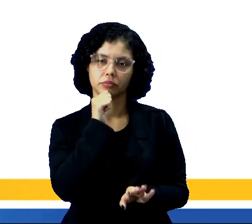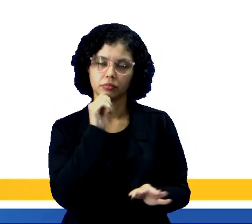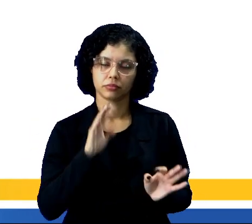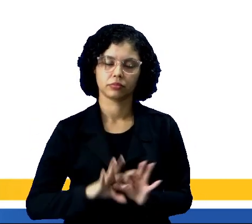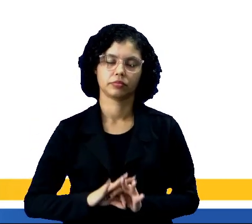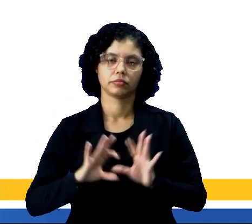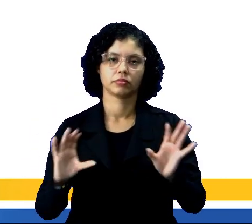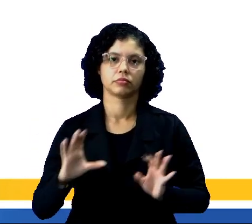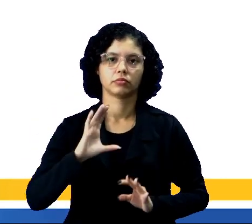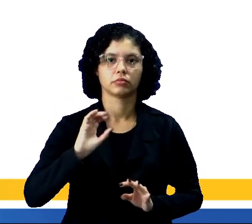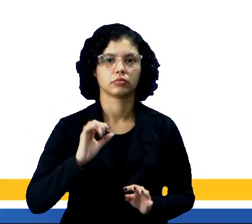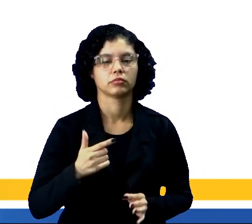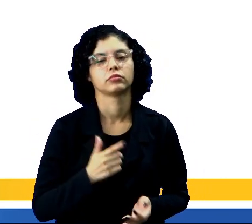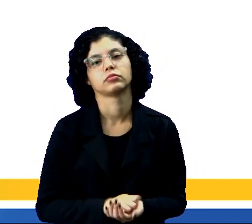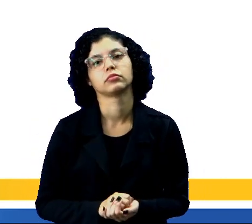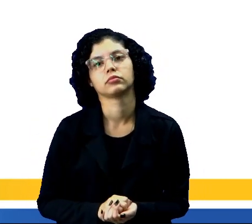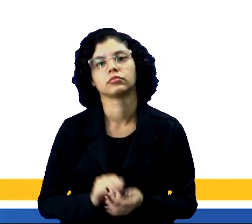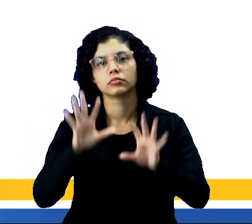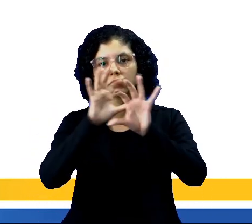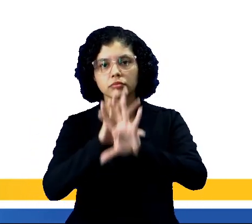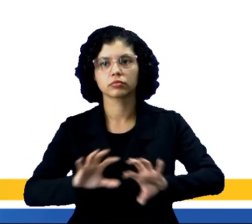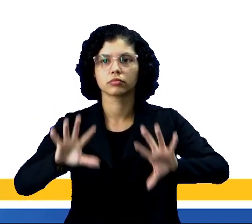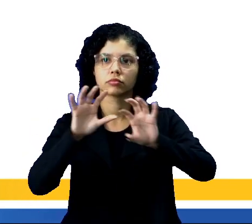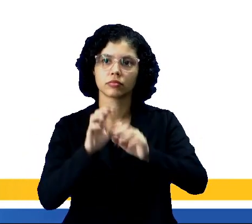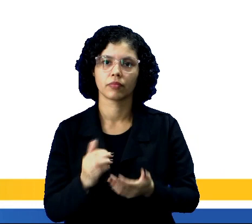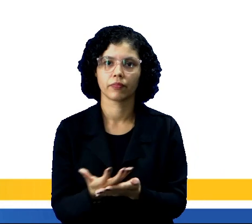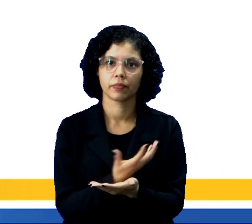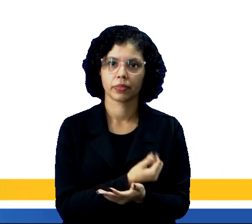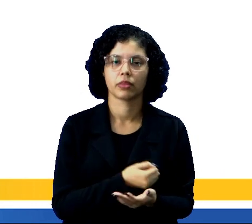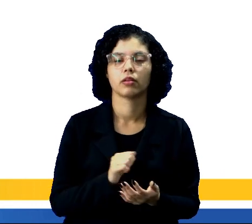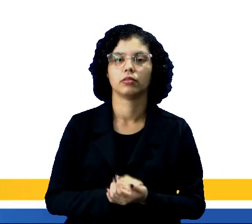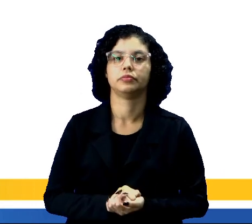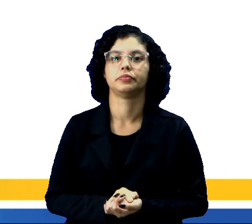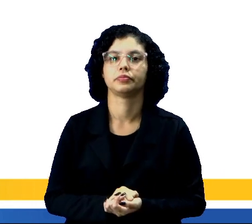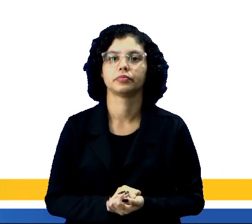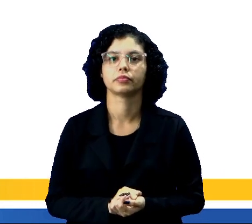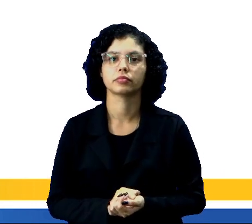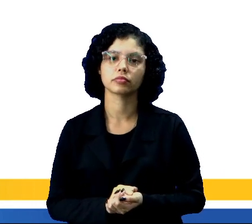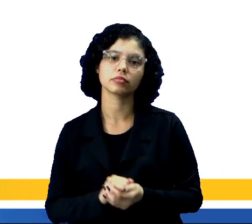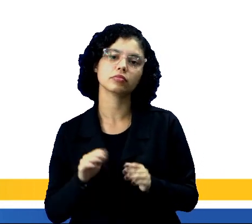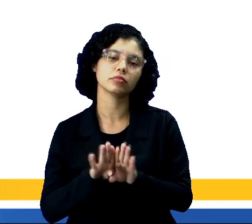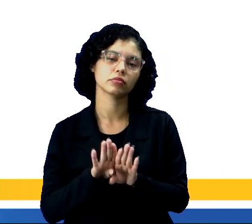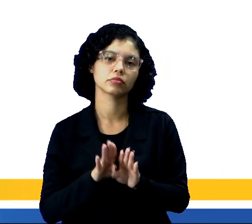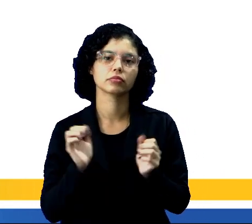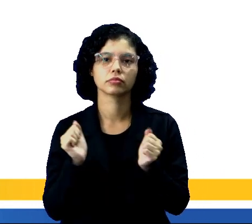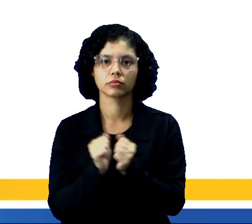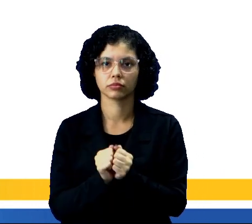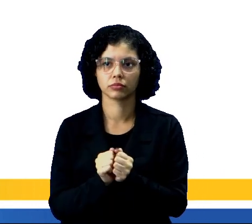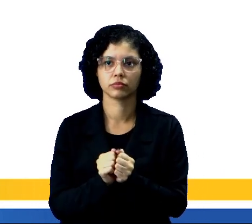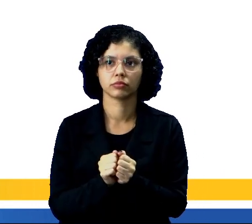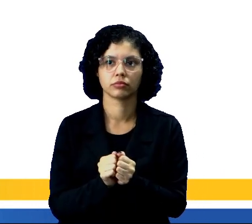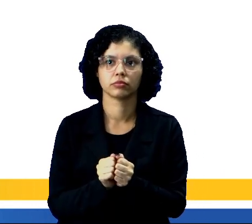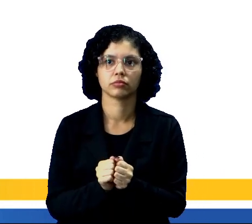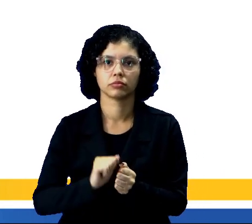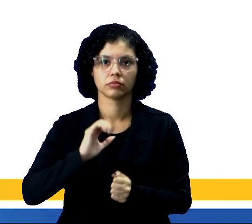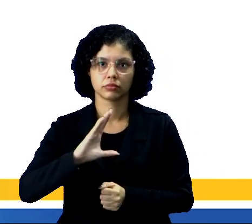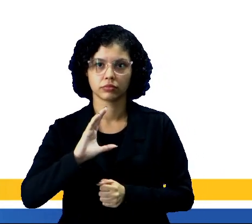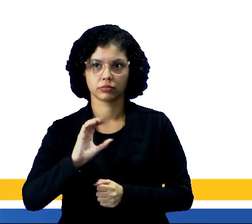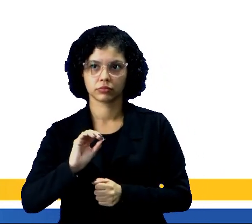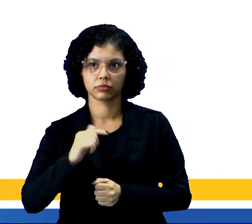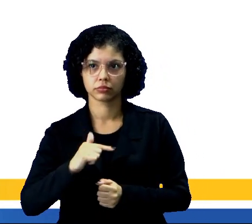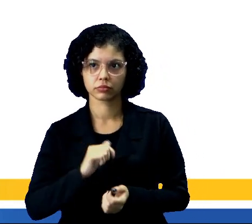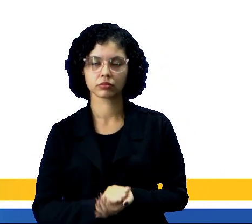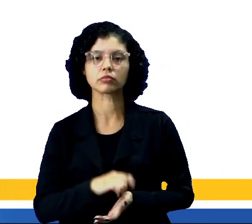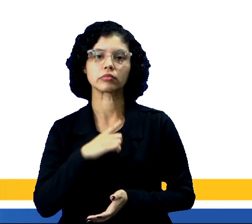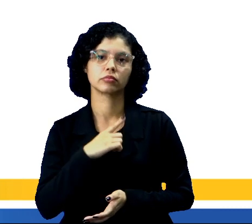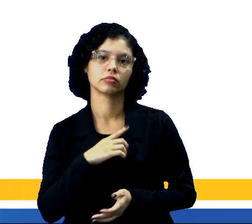gás carbônico. Então existe o sequestro e o sumidouro de carbono, que também já faz parte do ciclo do carbono. Então nós